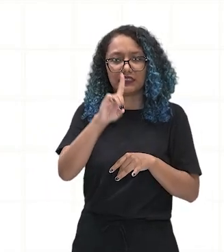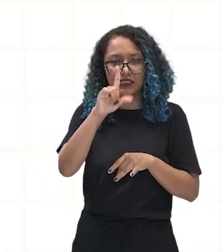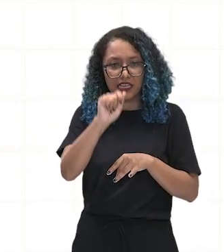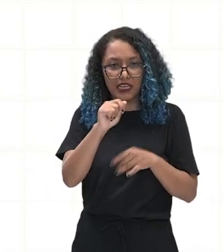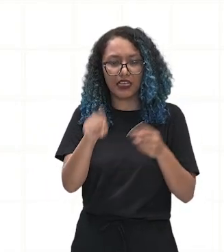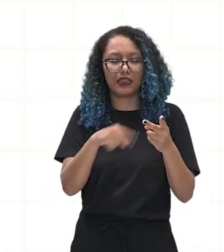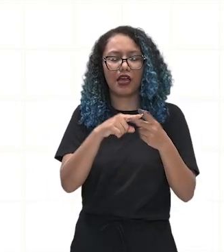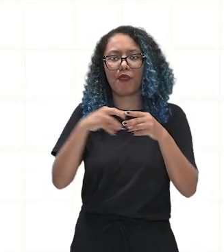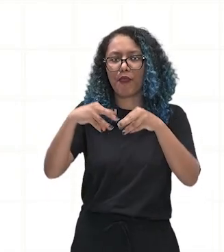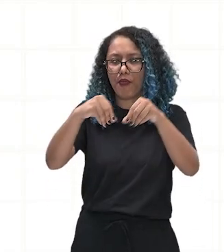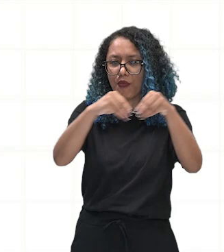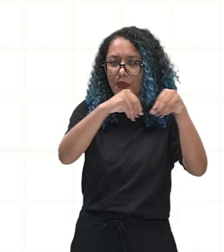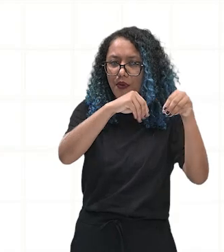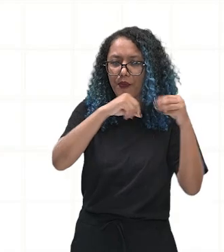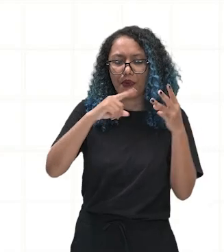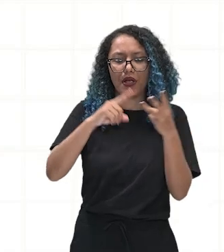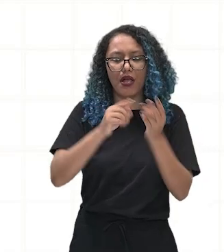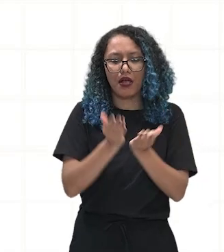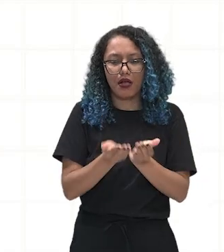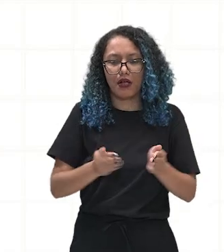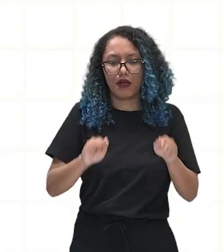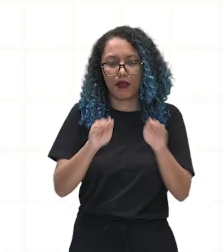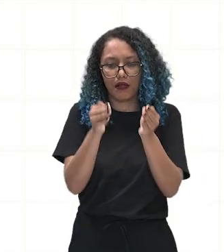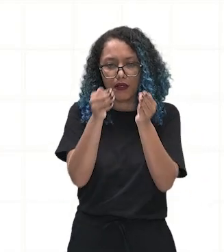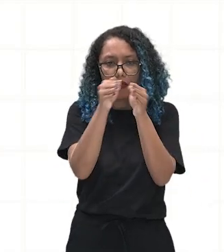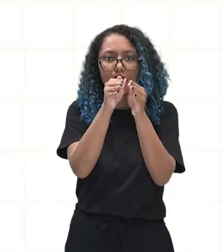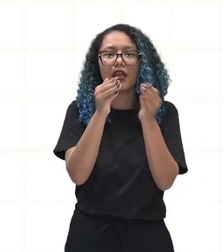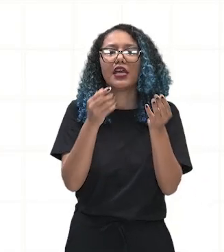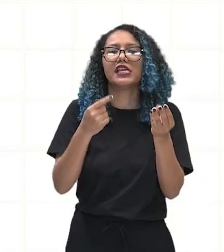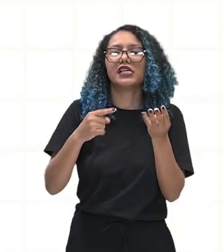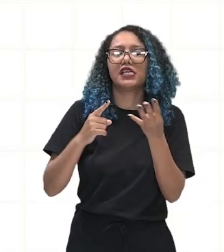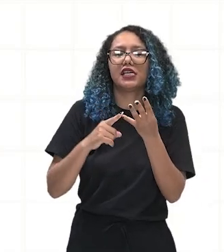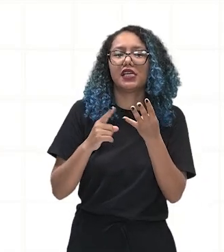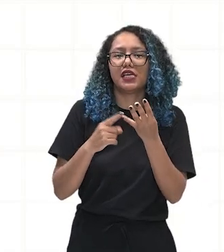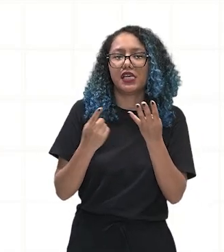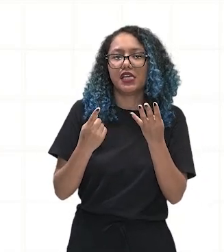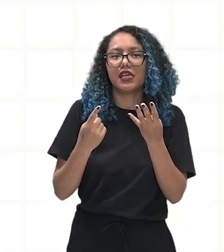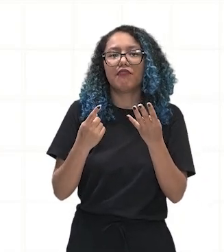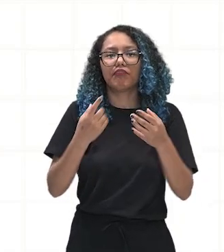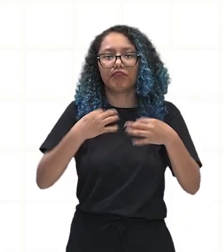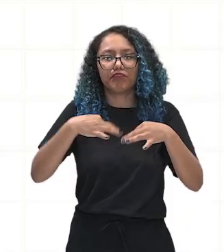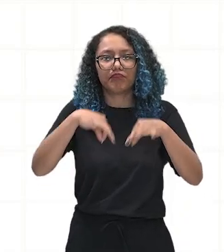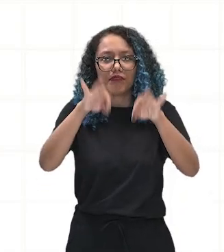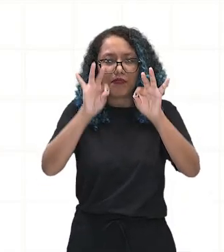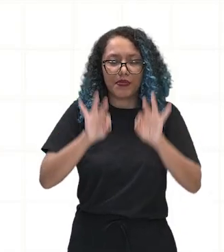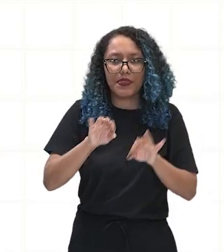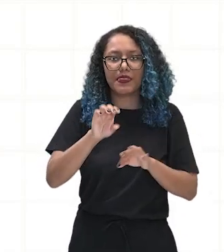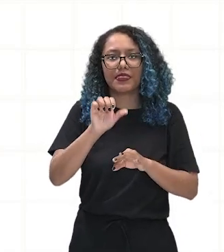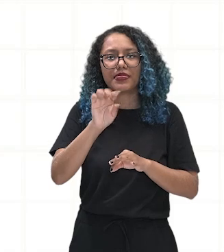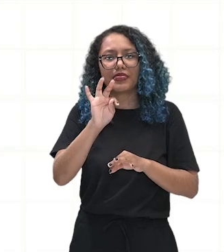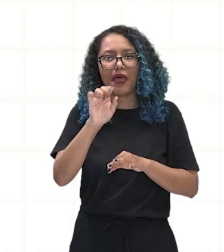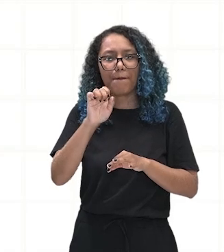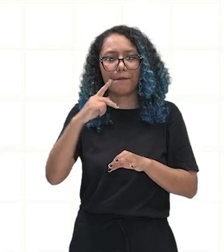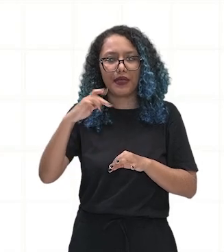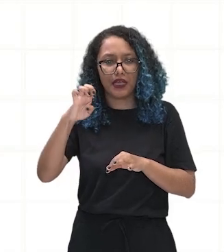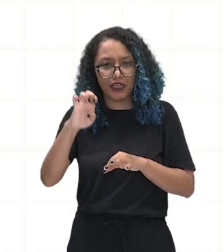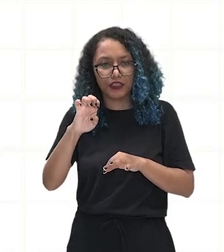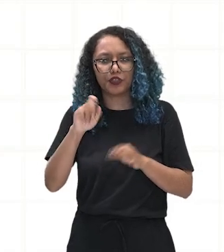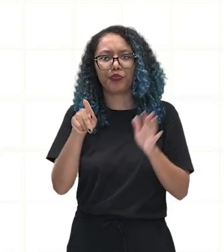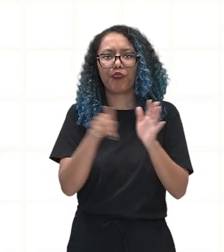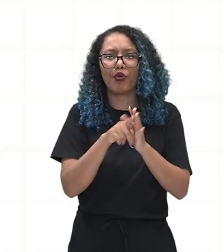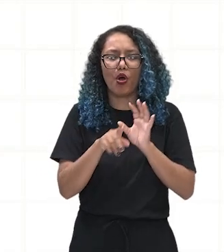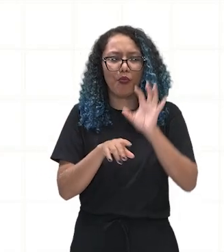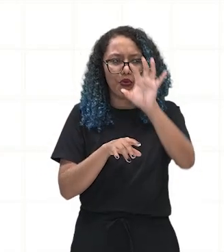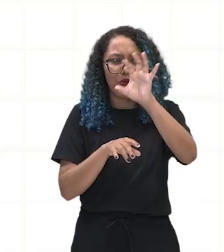especiarias, porcelanas e tapetes que vinham de regiões distantes, como do Oriente Médio, Ásia